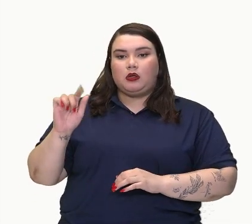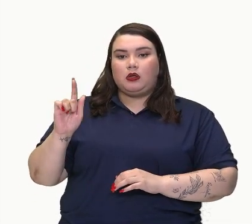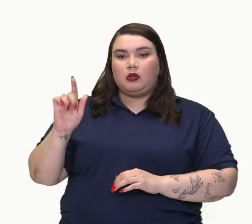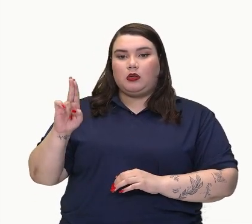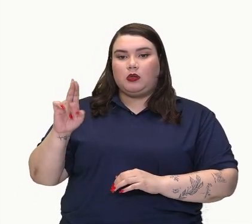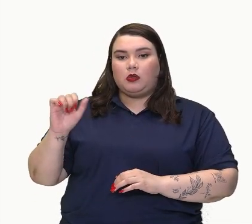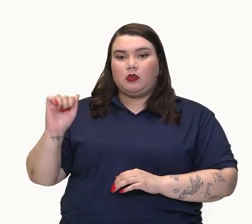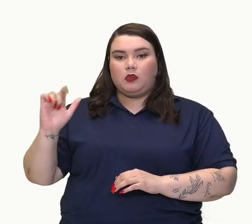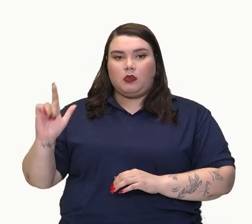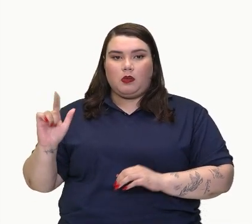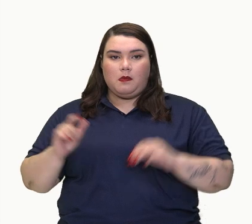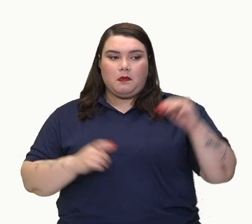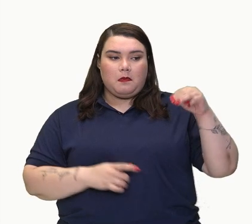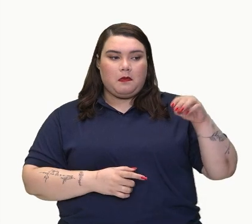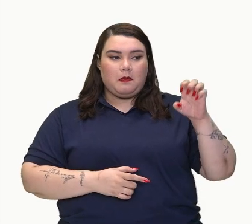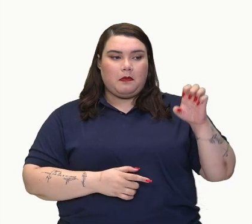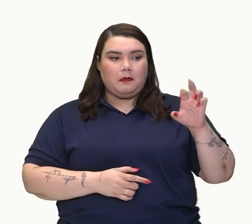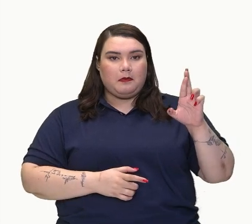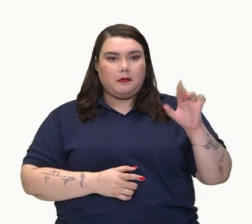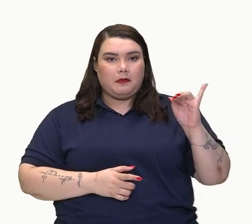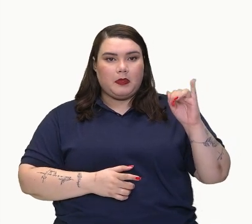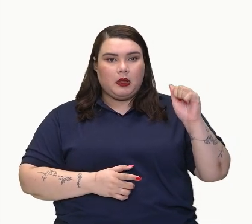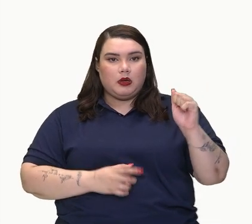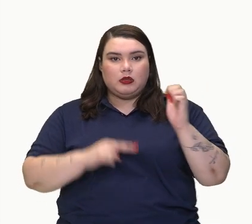e meria parte,